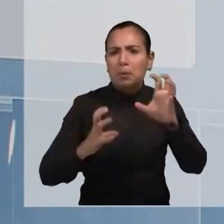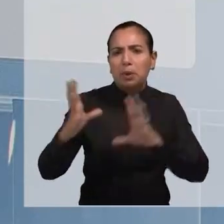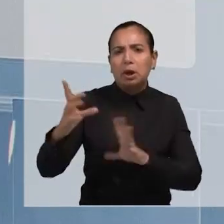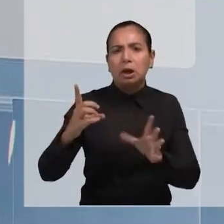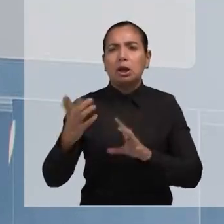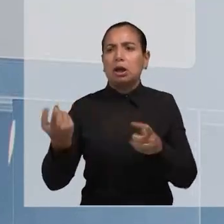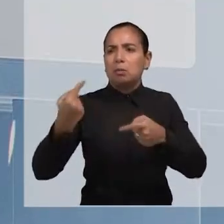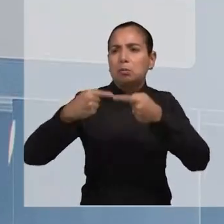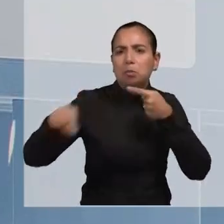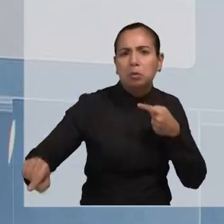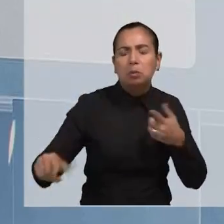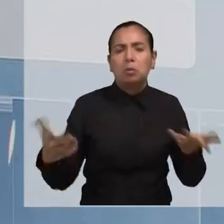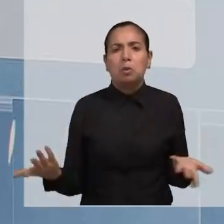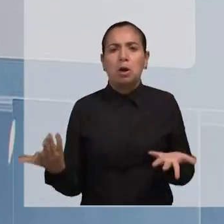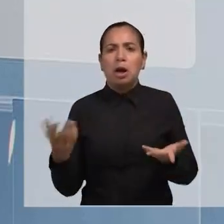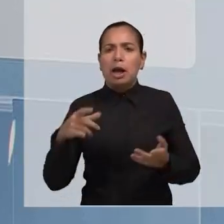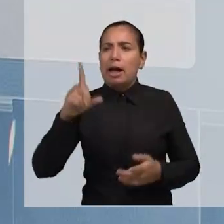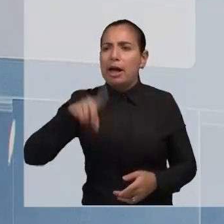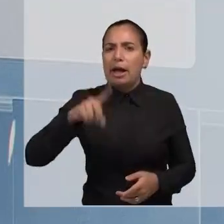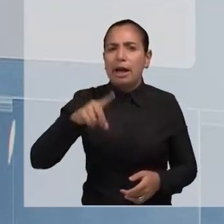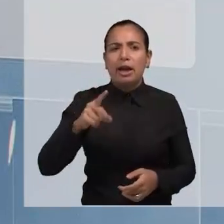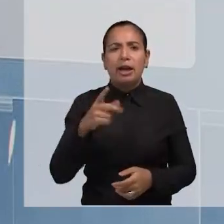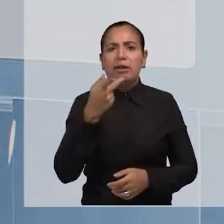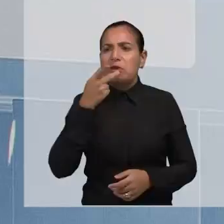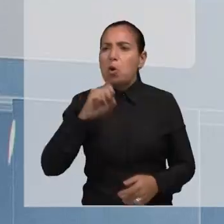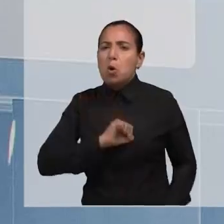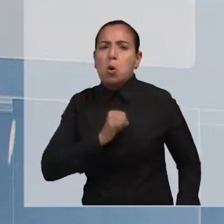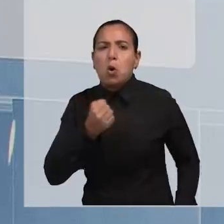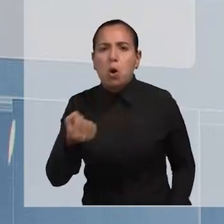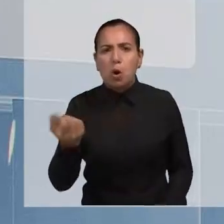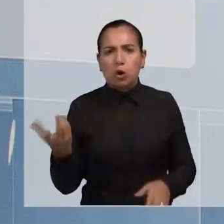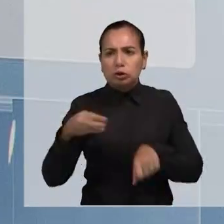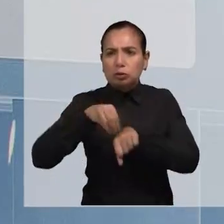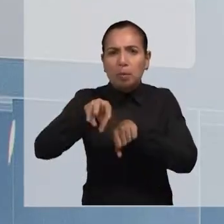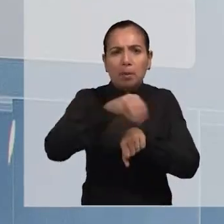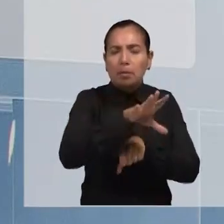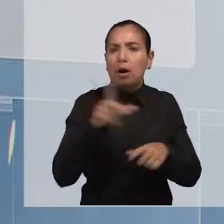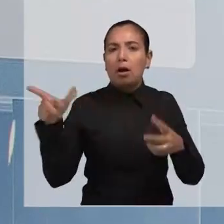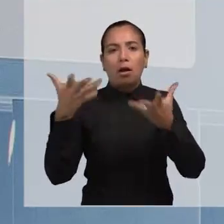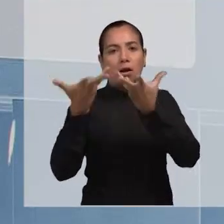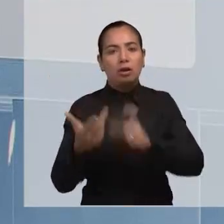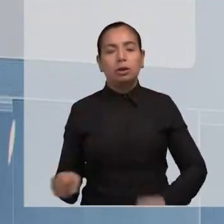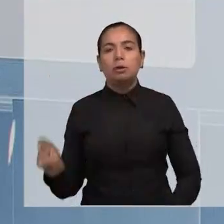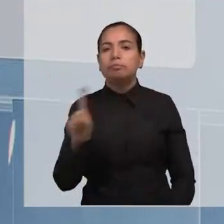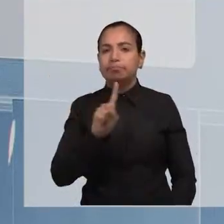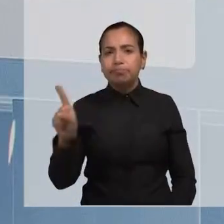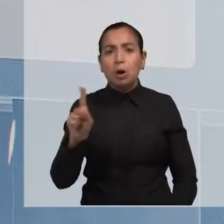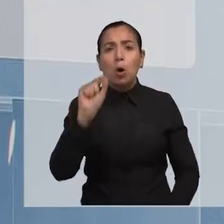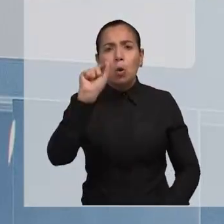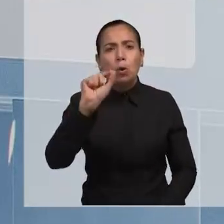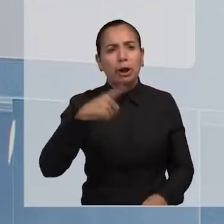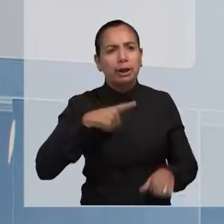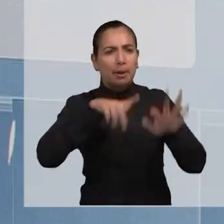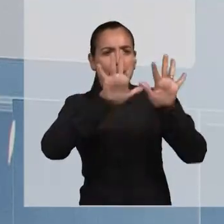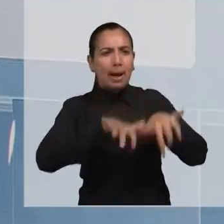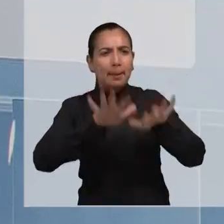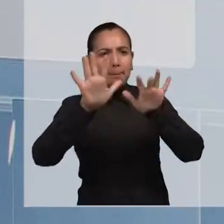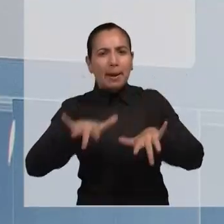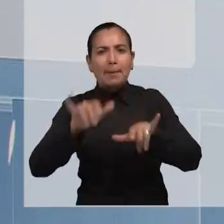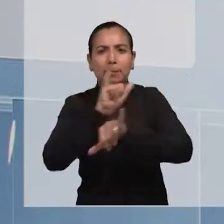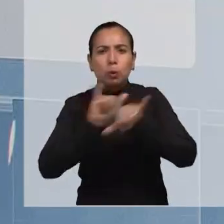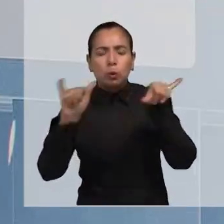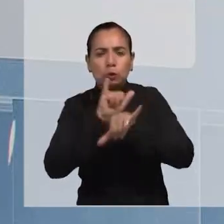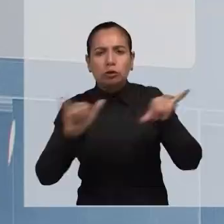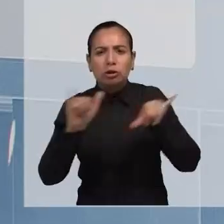a denigrir a imagem das pessoas, levar o ódio às pessoas em relação a páginas falsas da internet, fake news